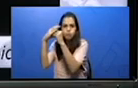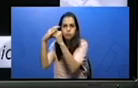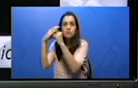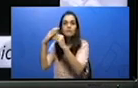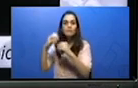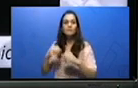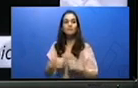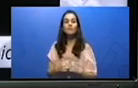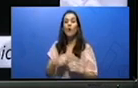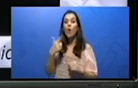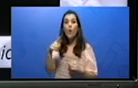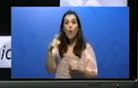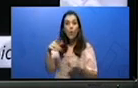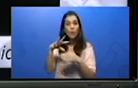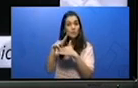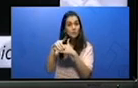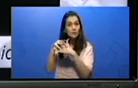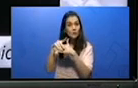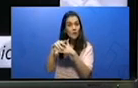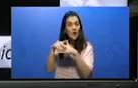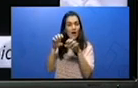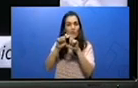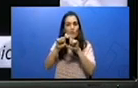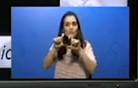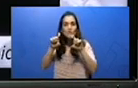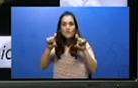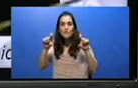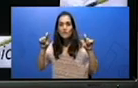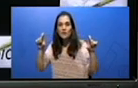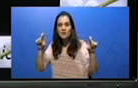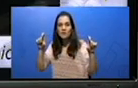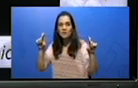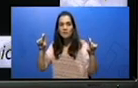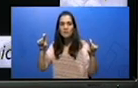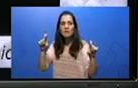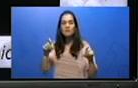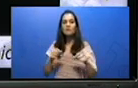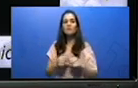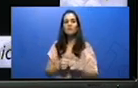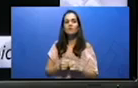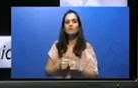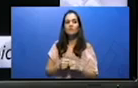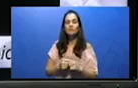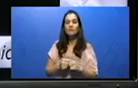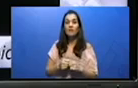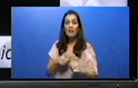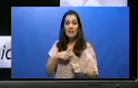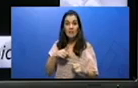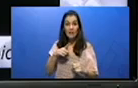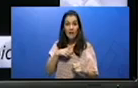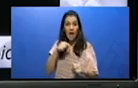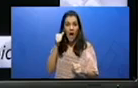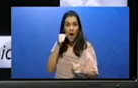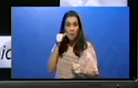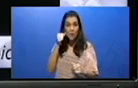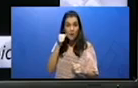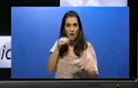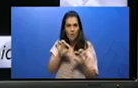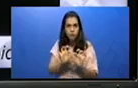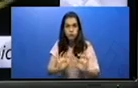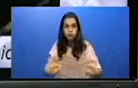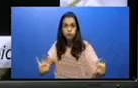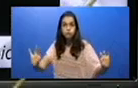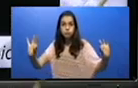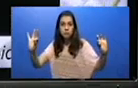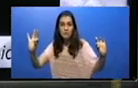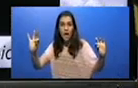Outra doença, verme cilíndrico, nemateuminto, a lombriga. Aqui eu tenho a fêmea e o macho. A